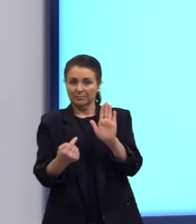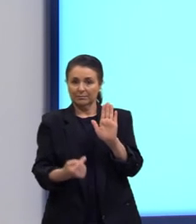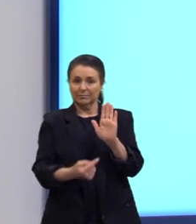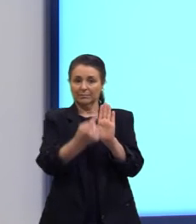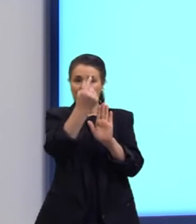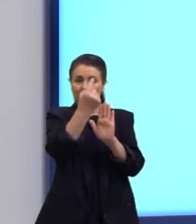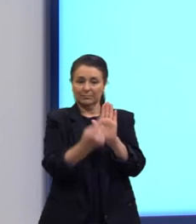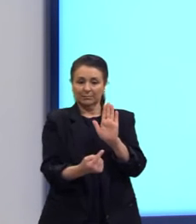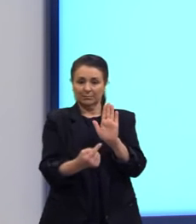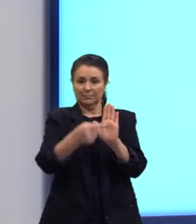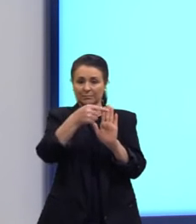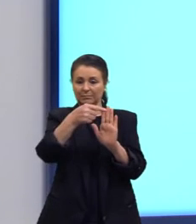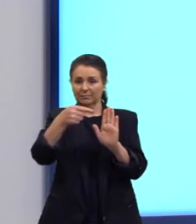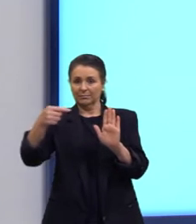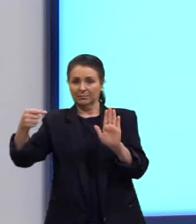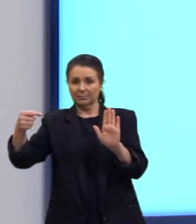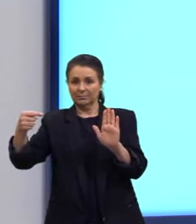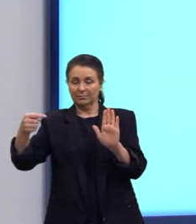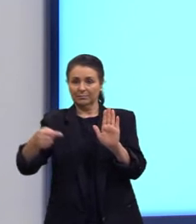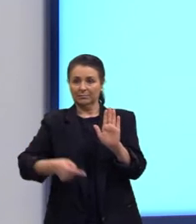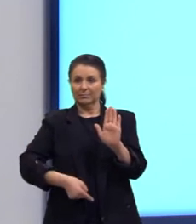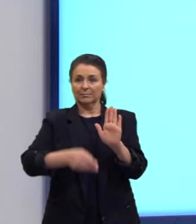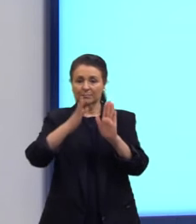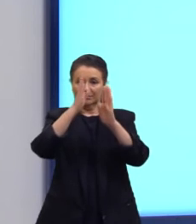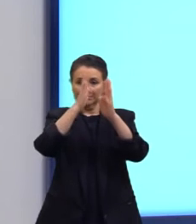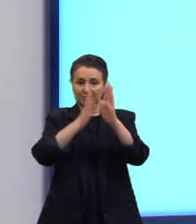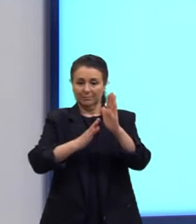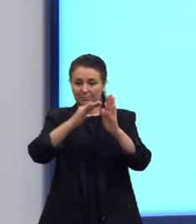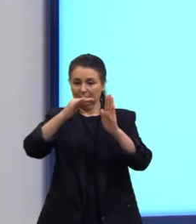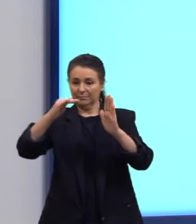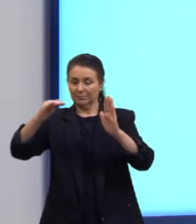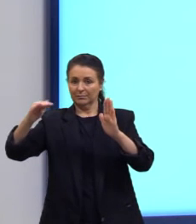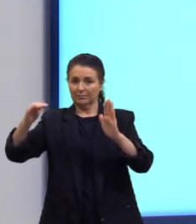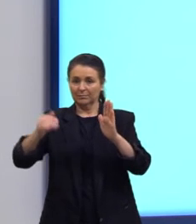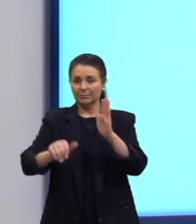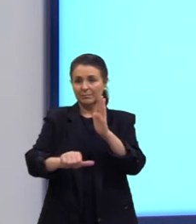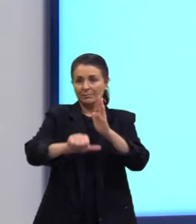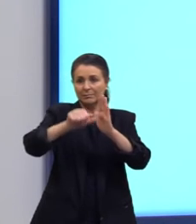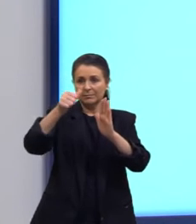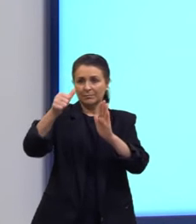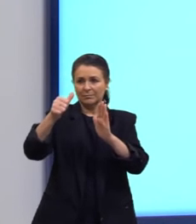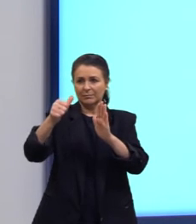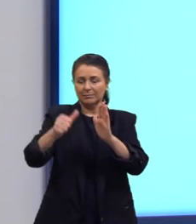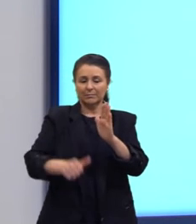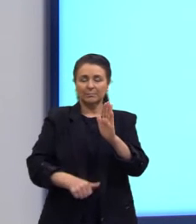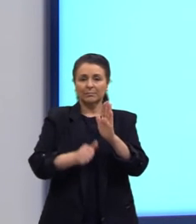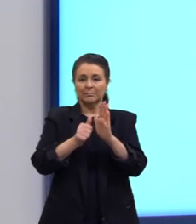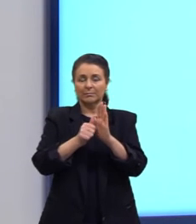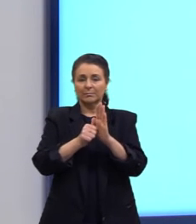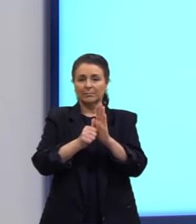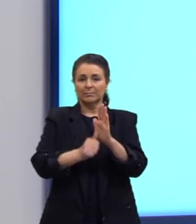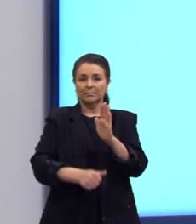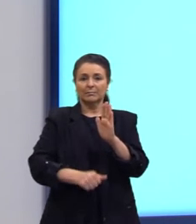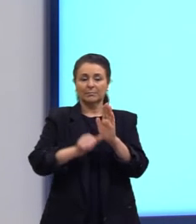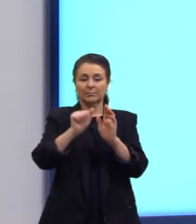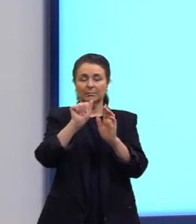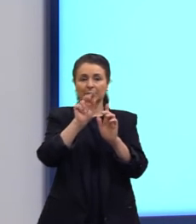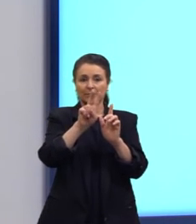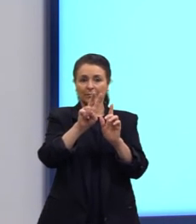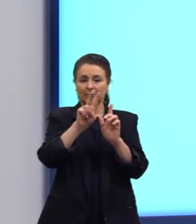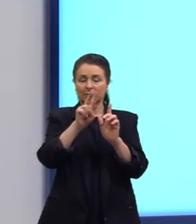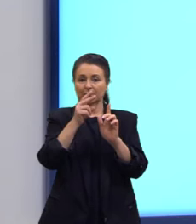listar todos os elementos né para facilitar primeira coisa essa Matriz é uma matriz de ordem 2 por 3